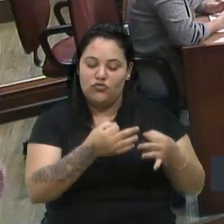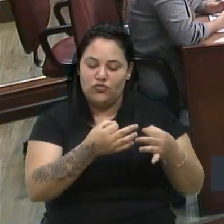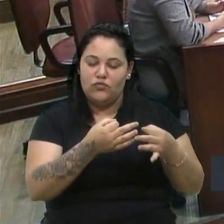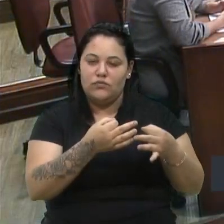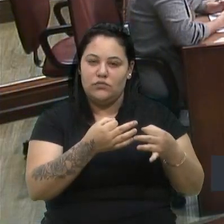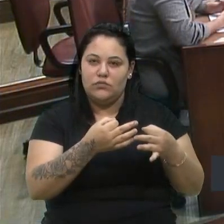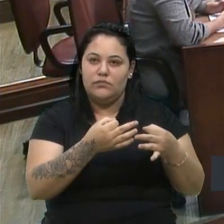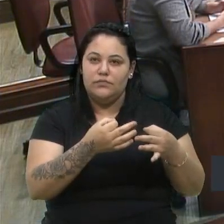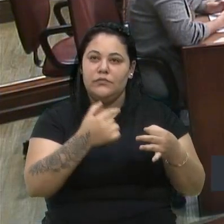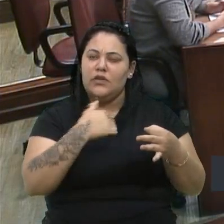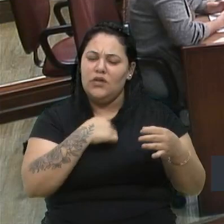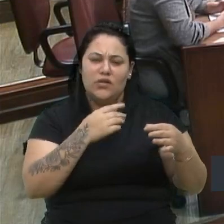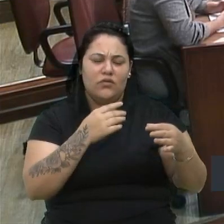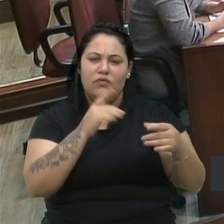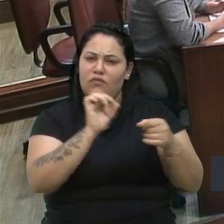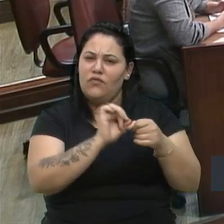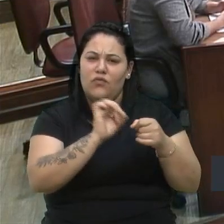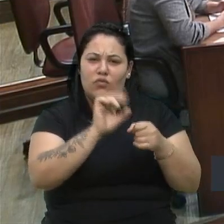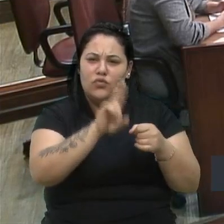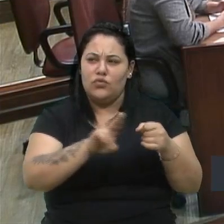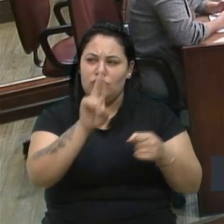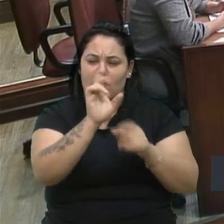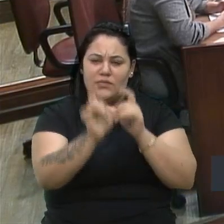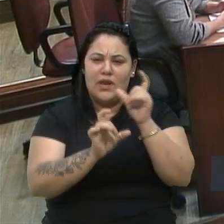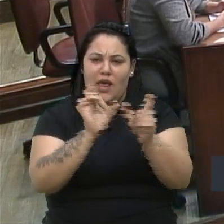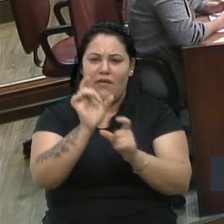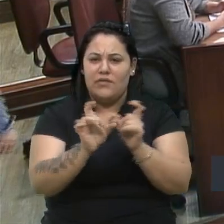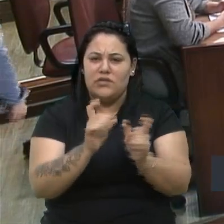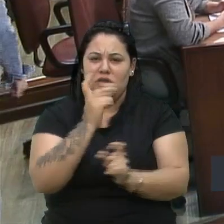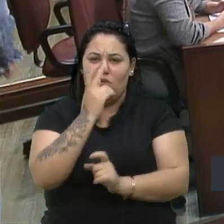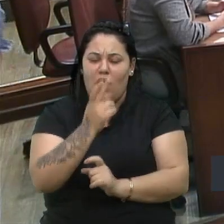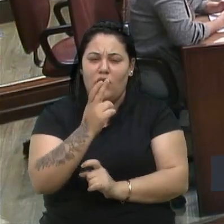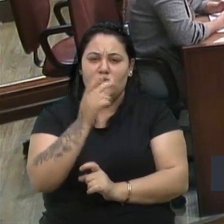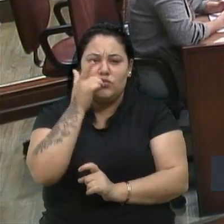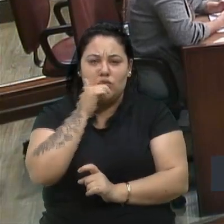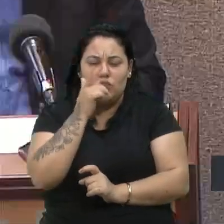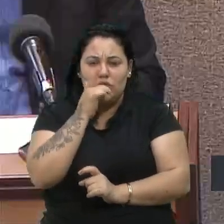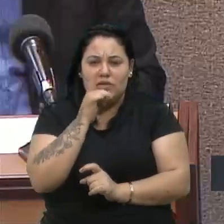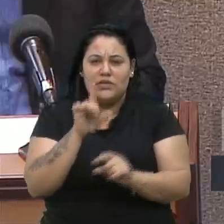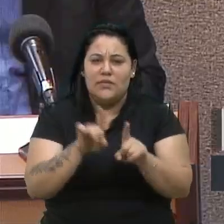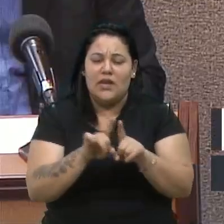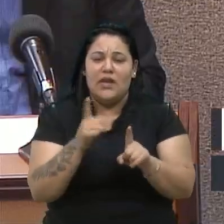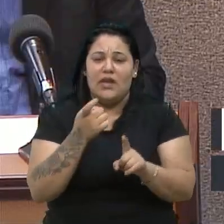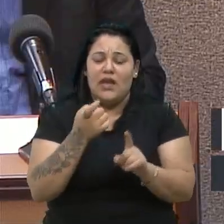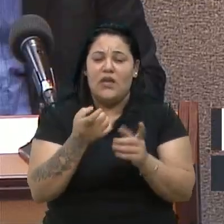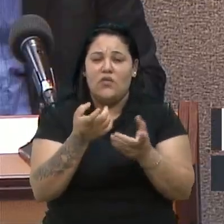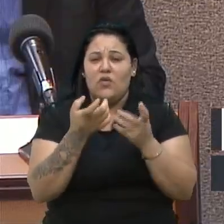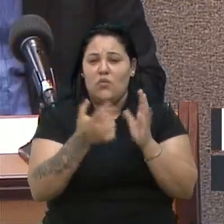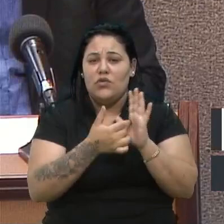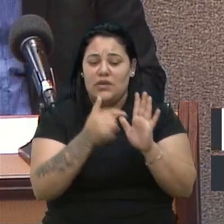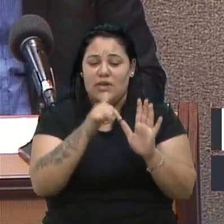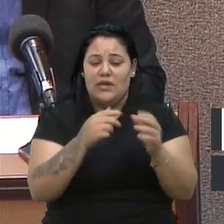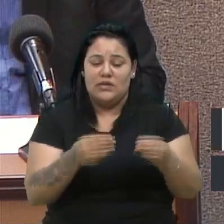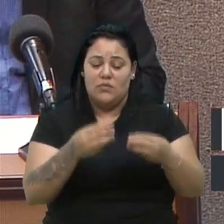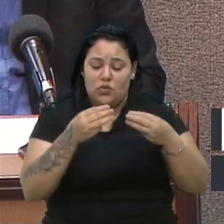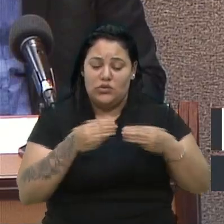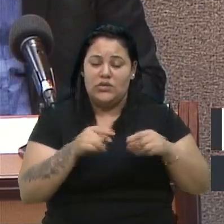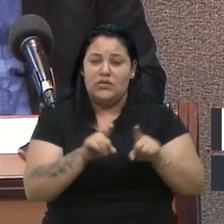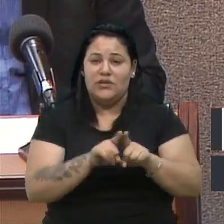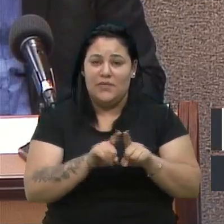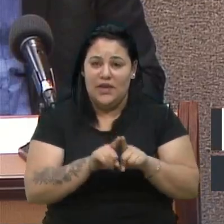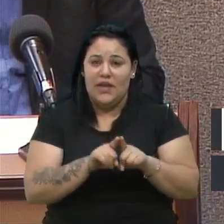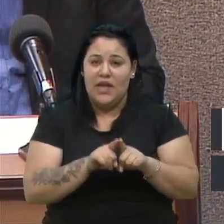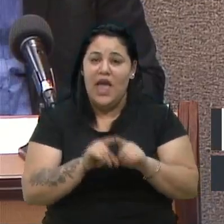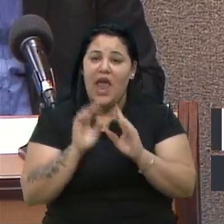também às palavras do vereador Lucas. Quero destacar também que essa moção ela também